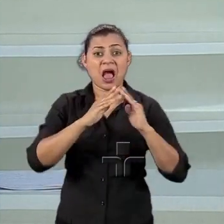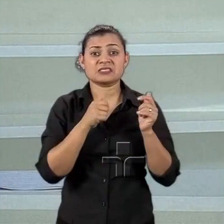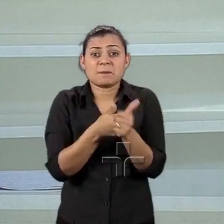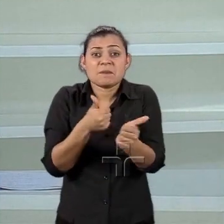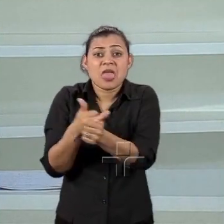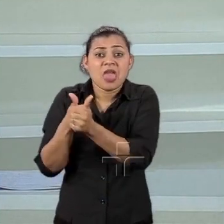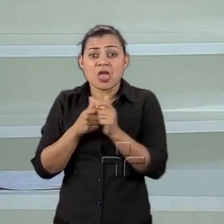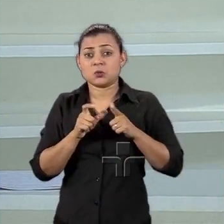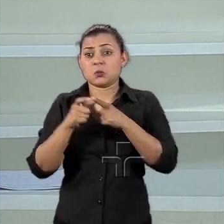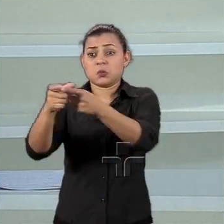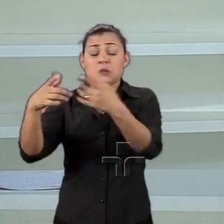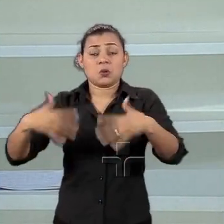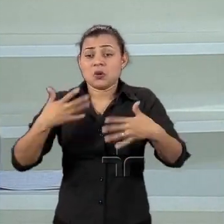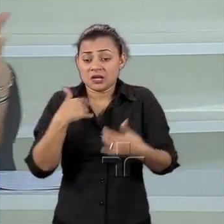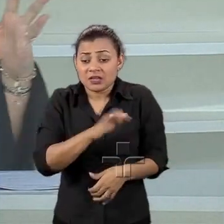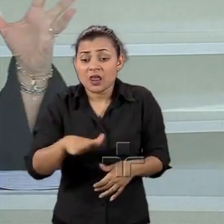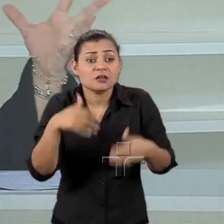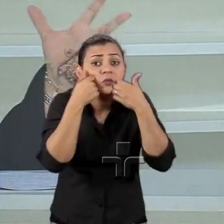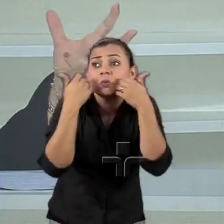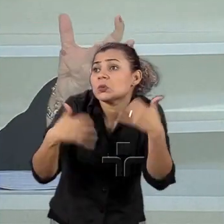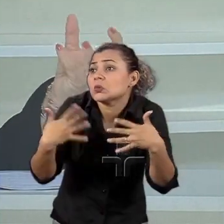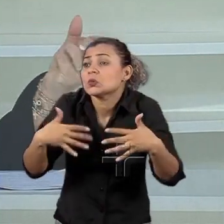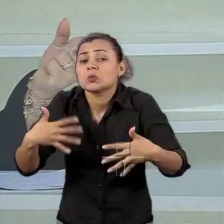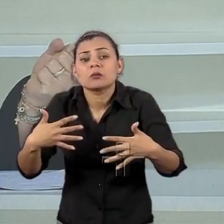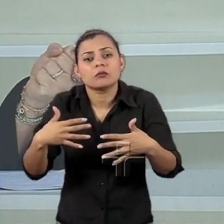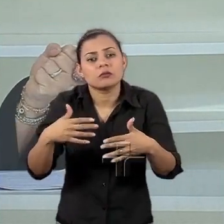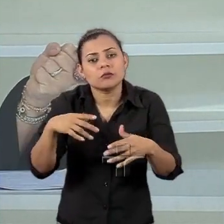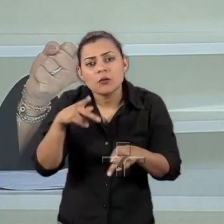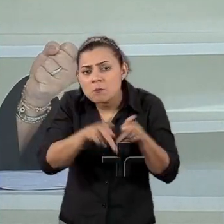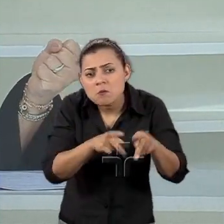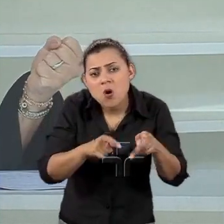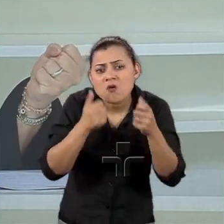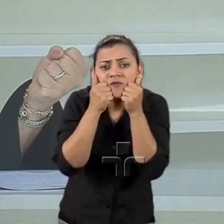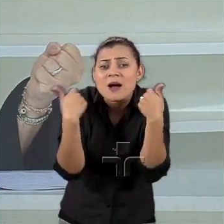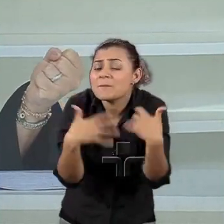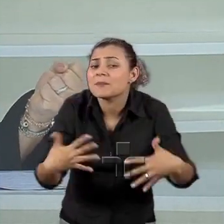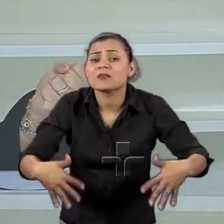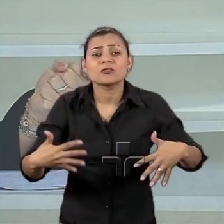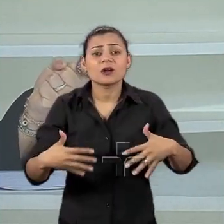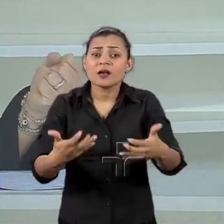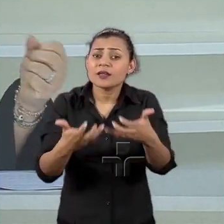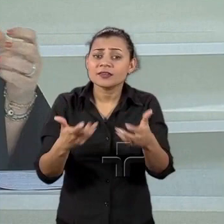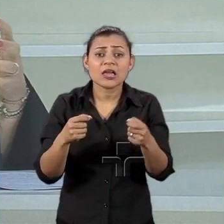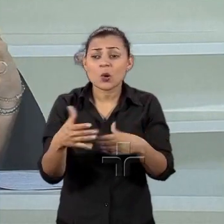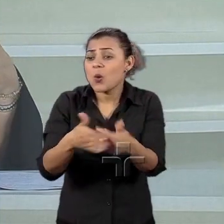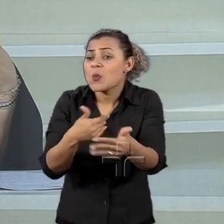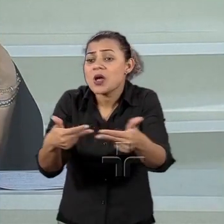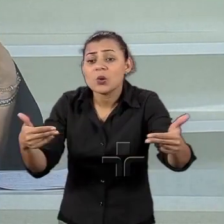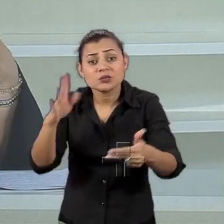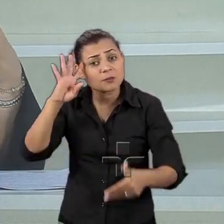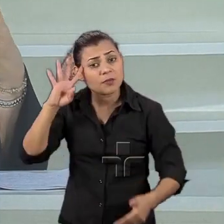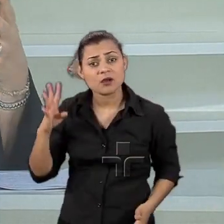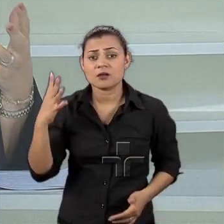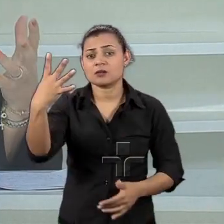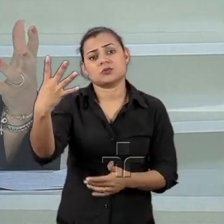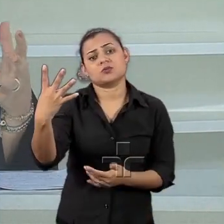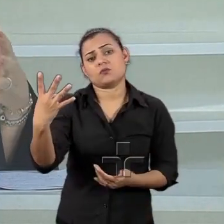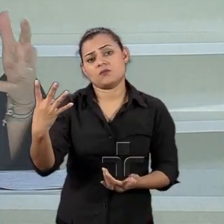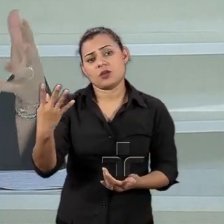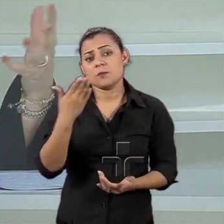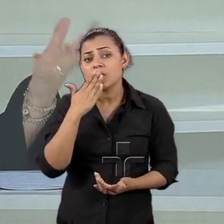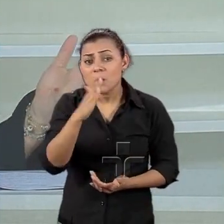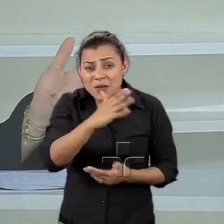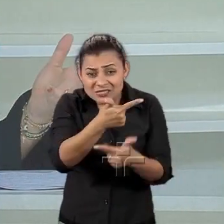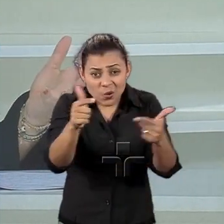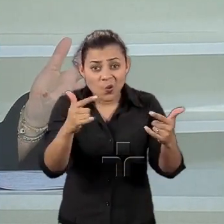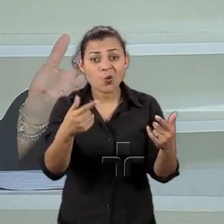Então, as pessoas estão apavoradas e podem se agarrar em qualquer âncora com uma compreensão não